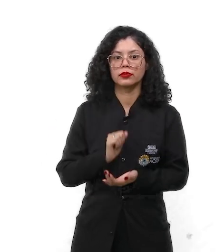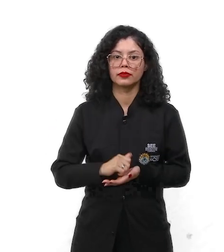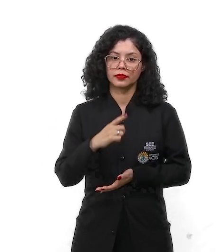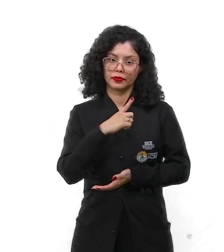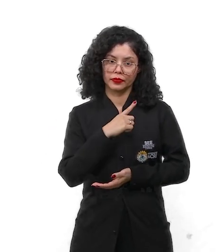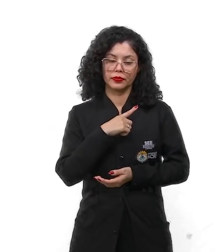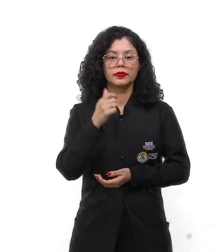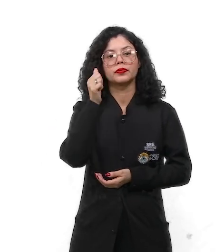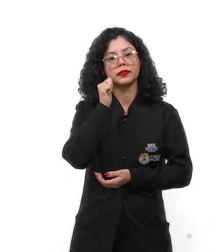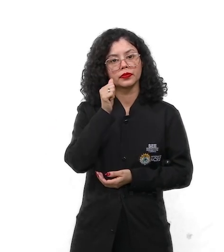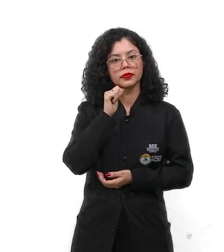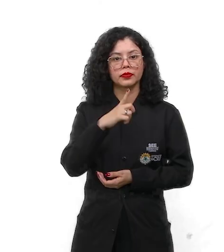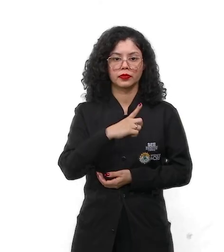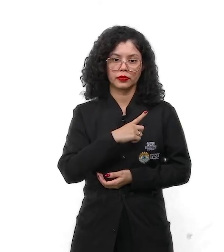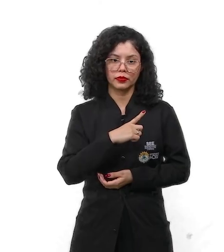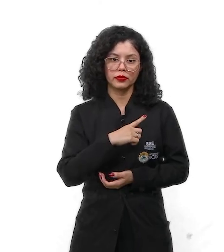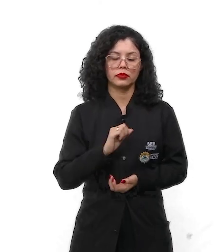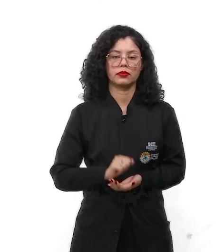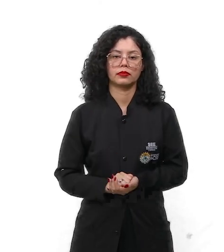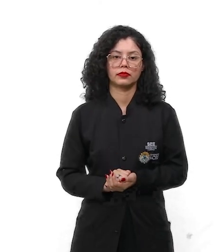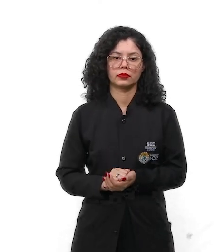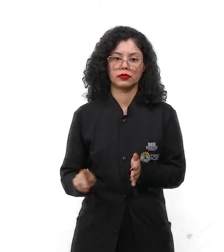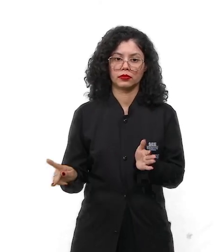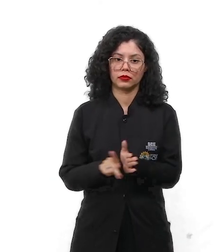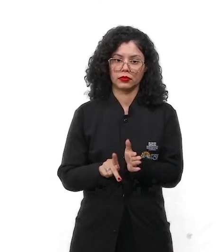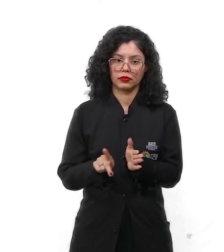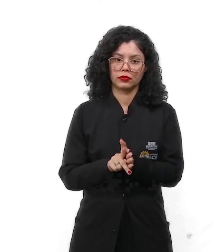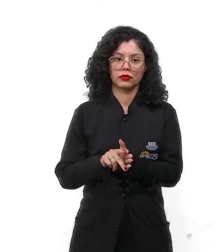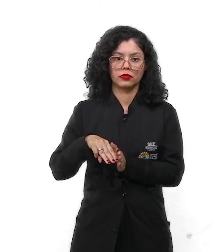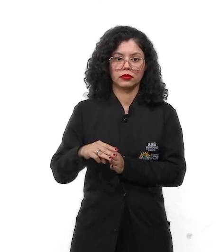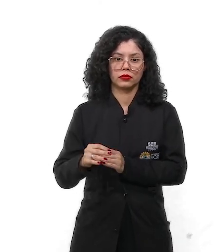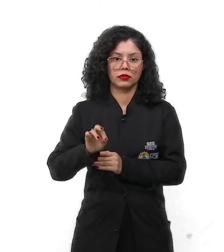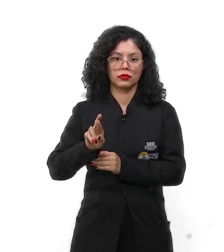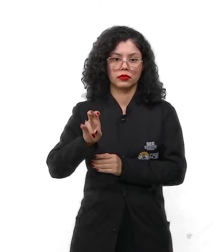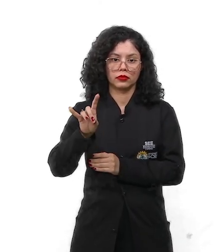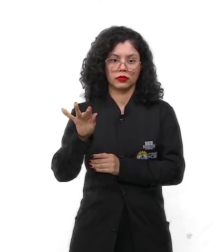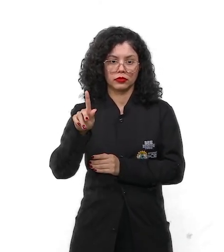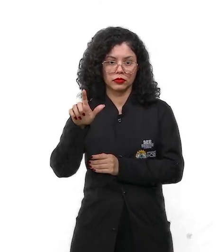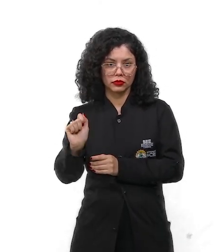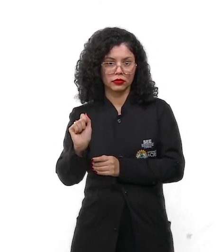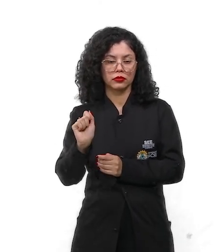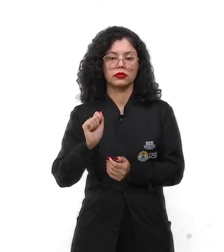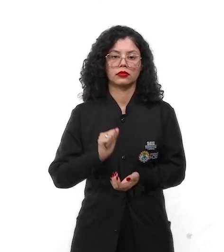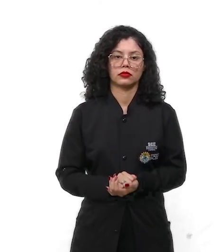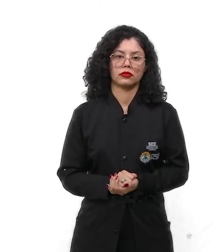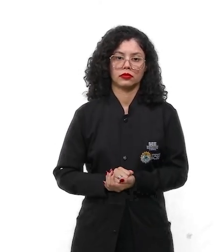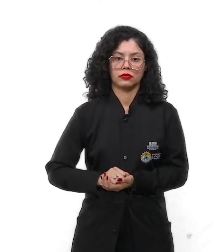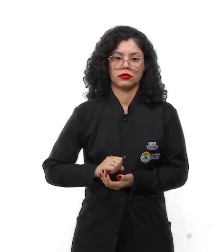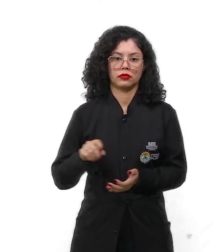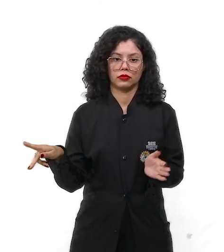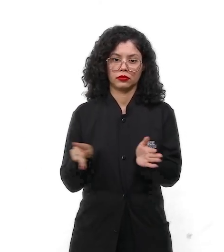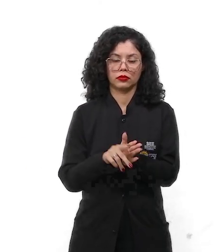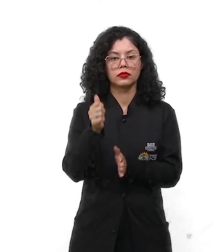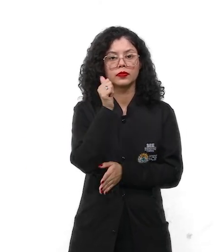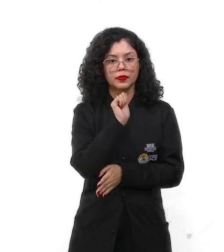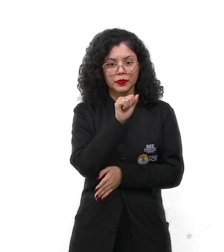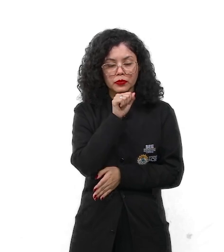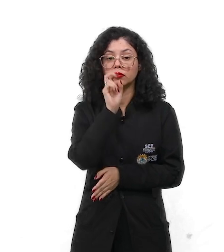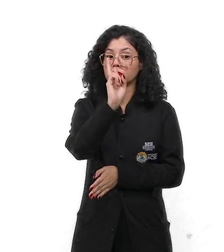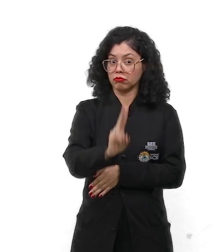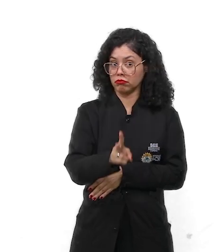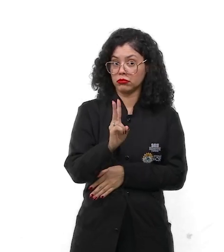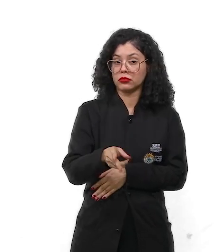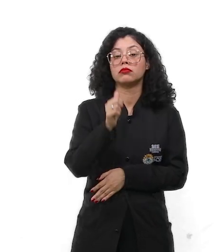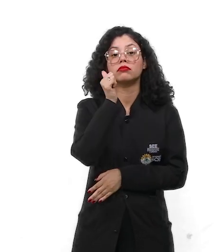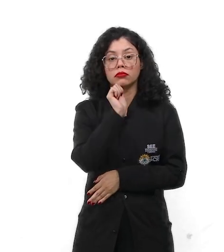as mulheres têm, foi mitocôndria vindo da mãe dele. Ok? Nunca veio do pai, sempre veio